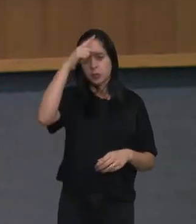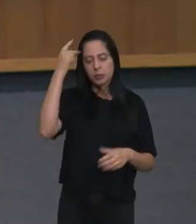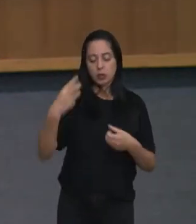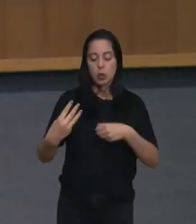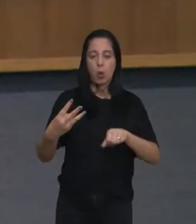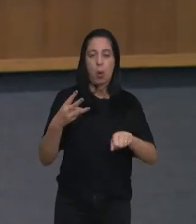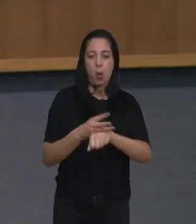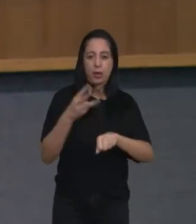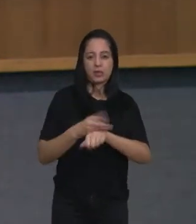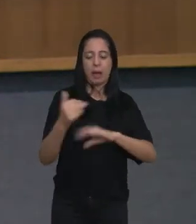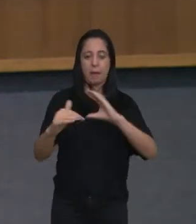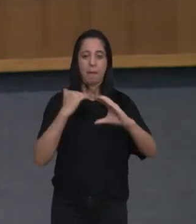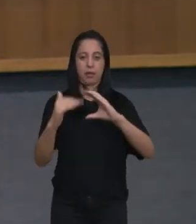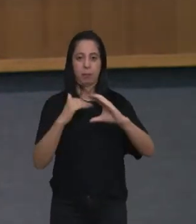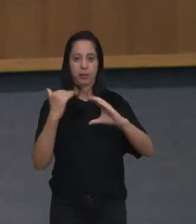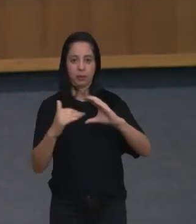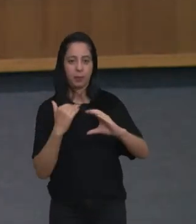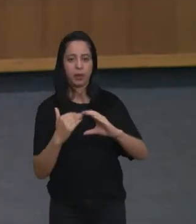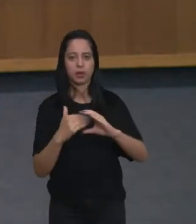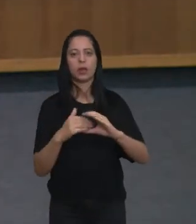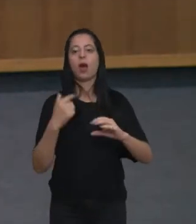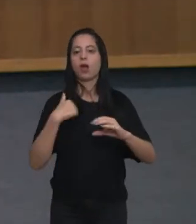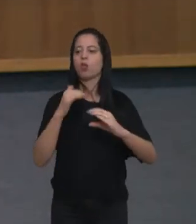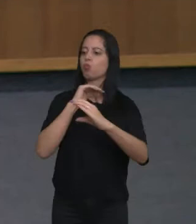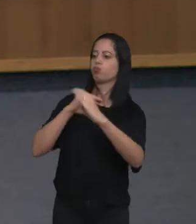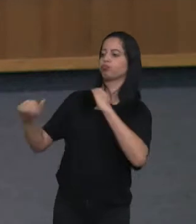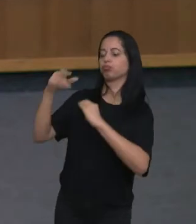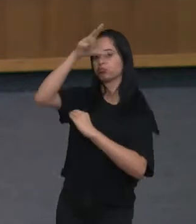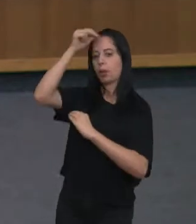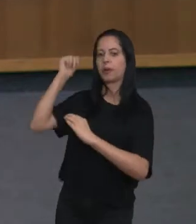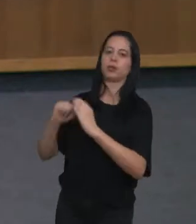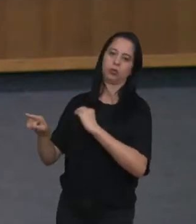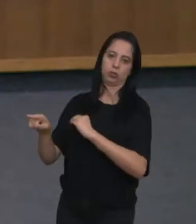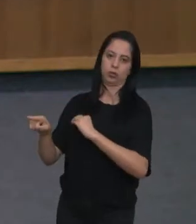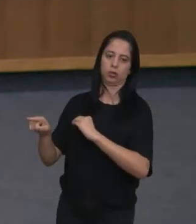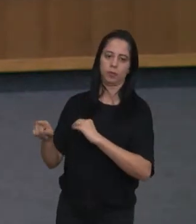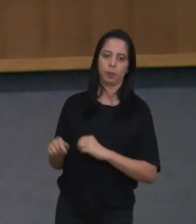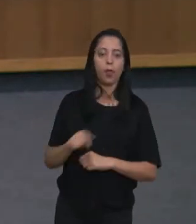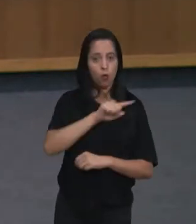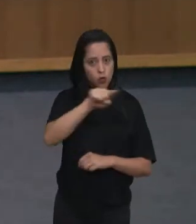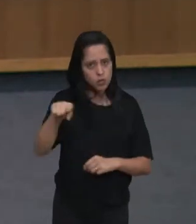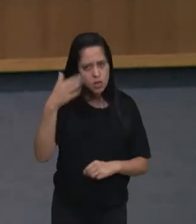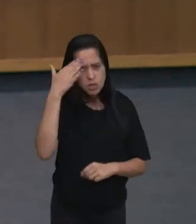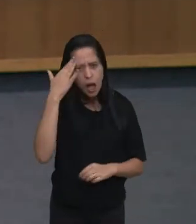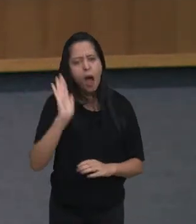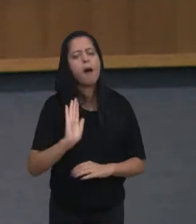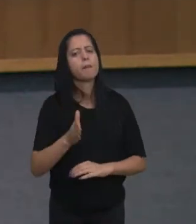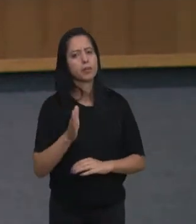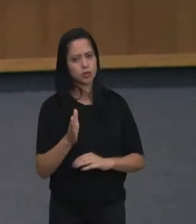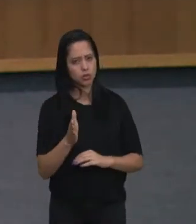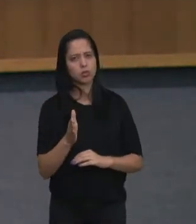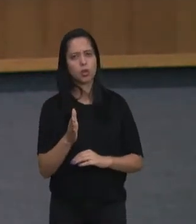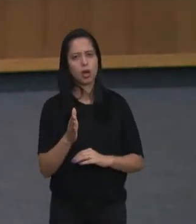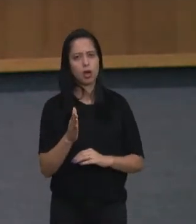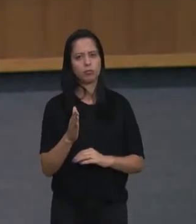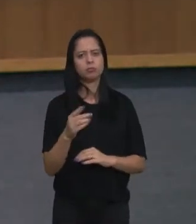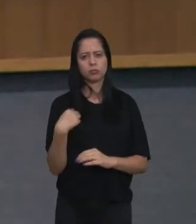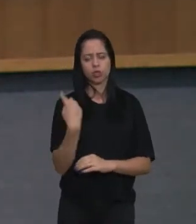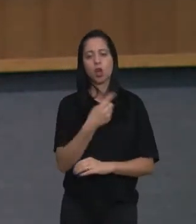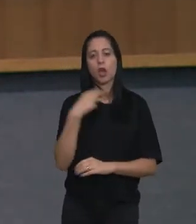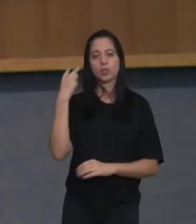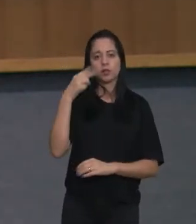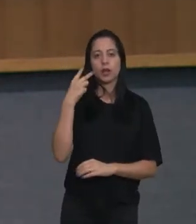WhatsApp, por e-mail, tudo eu encaminhei para o governo. E que vocês, como devem saber, que nós, quanto vereadores,